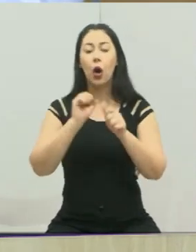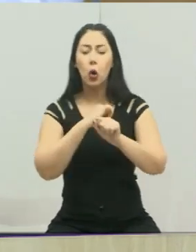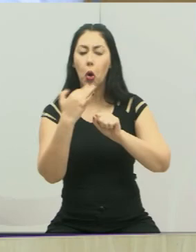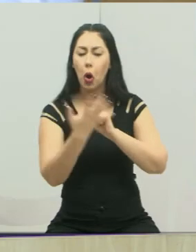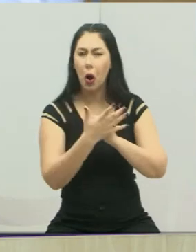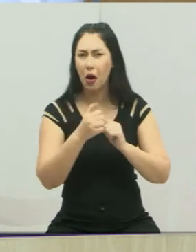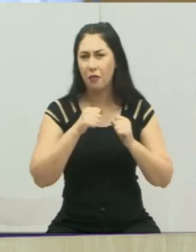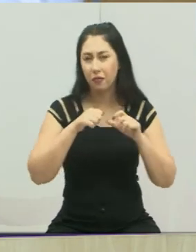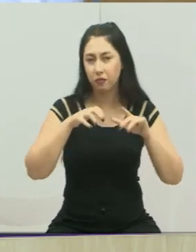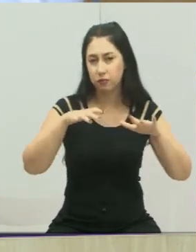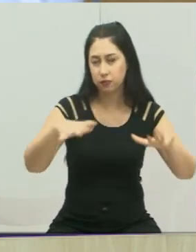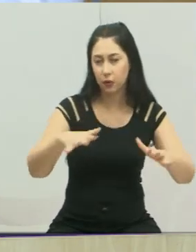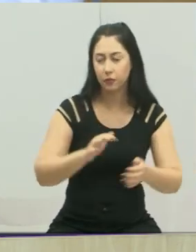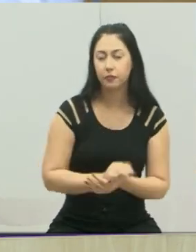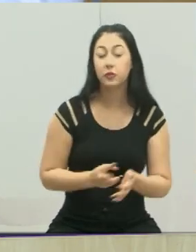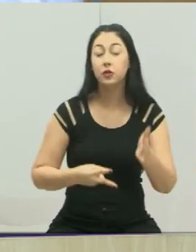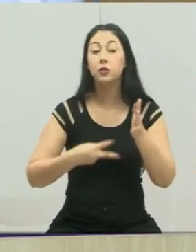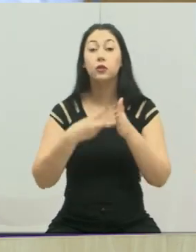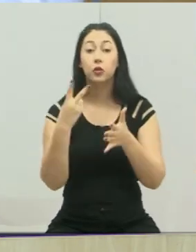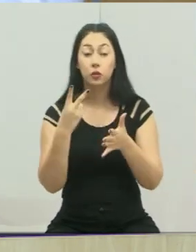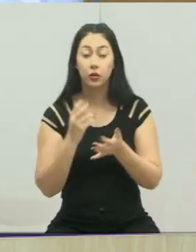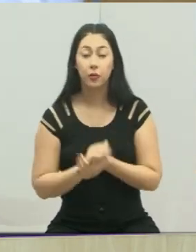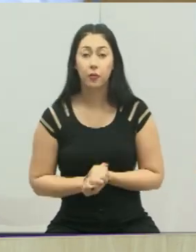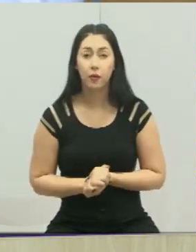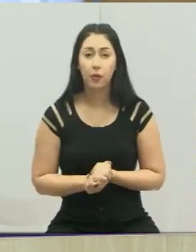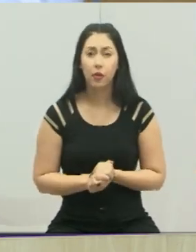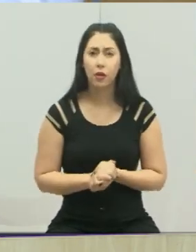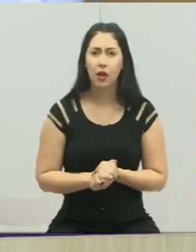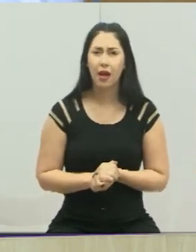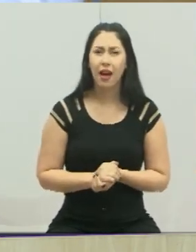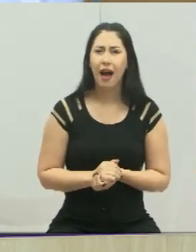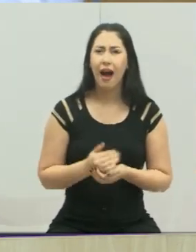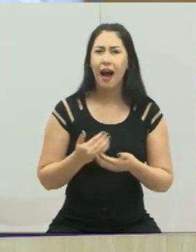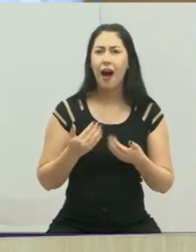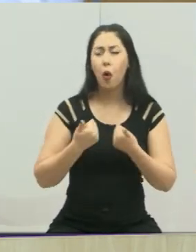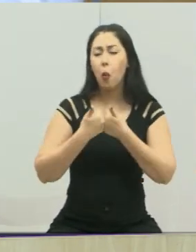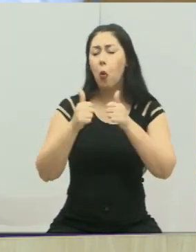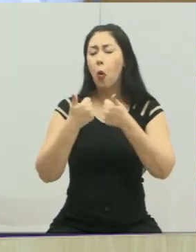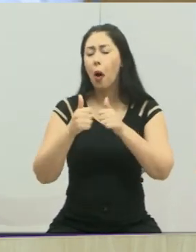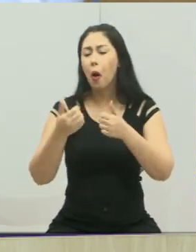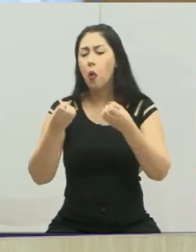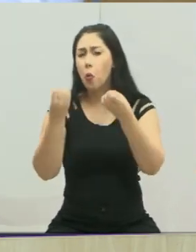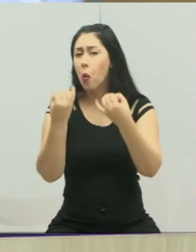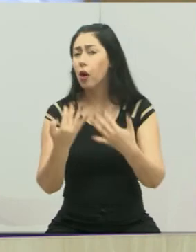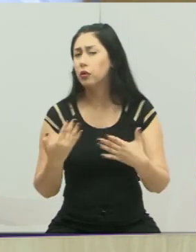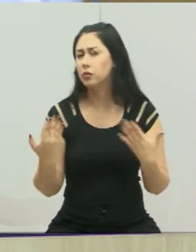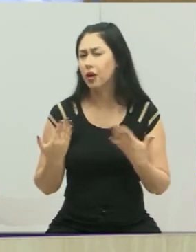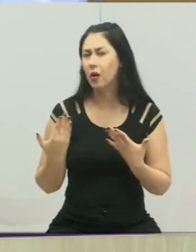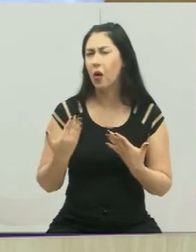público municipal? Segundo, quantas linhas permaneceram ativas e quantos ônibus circularam em